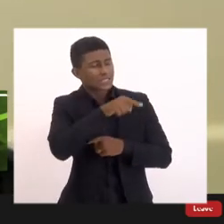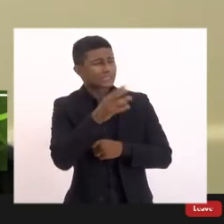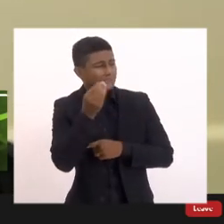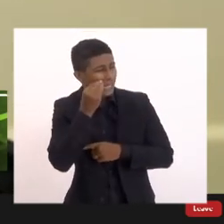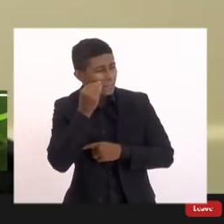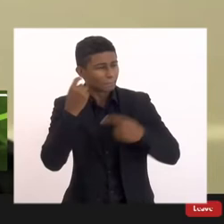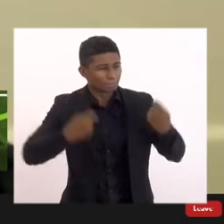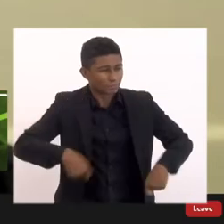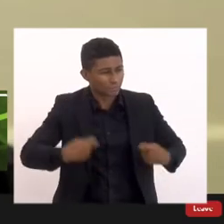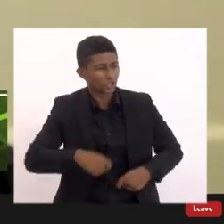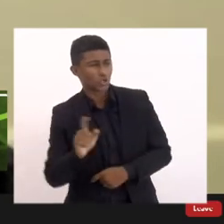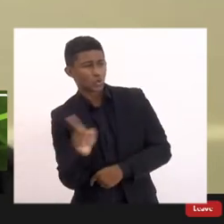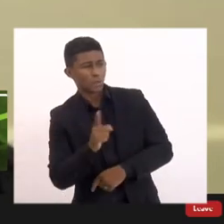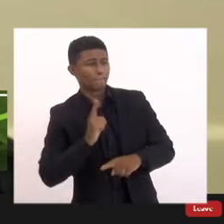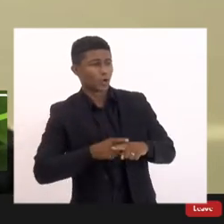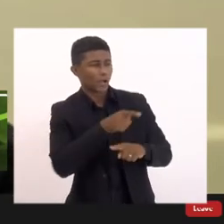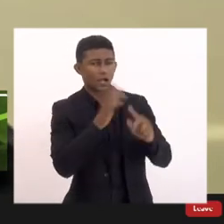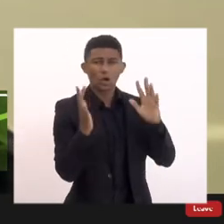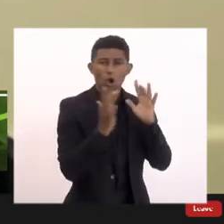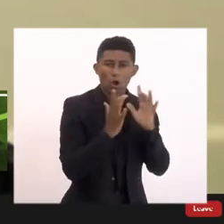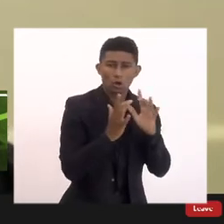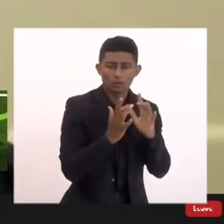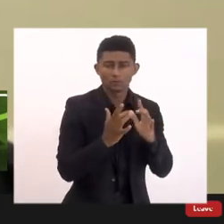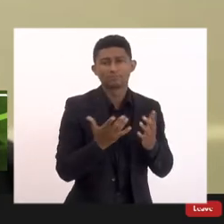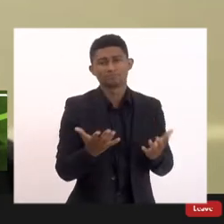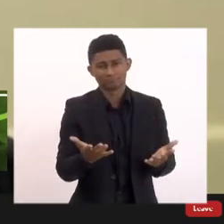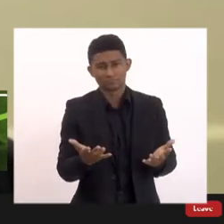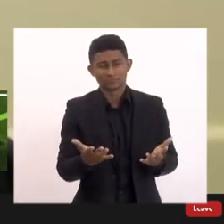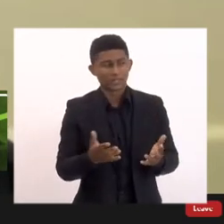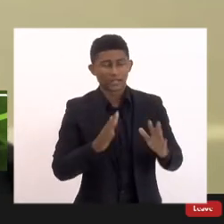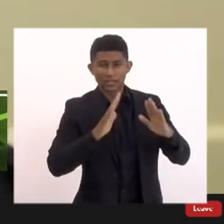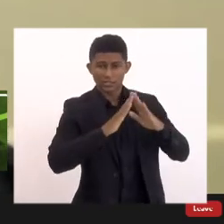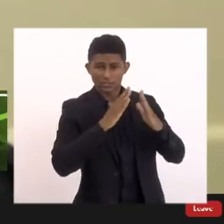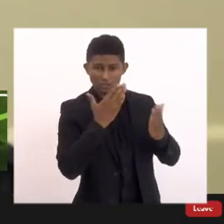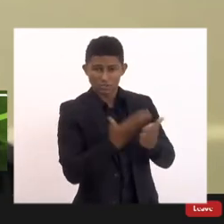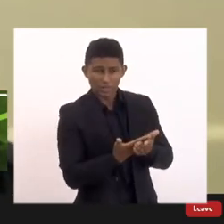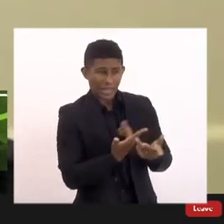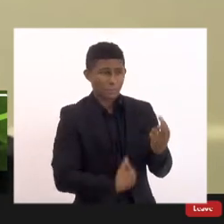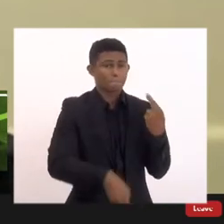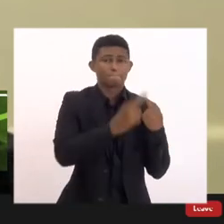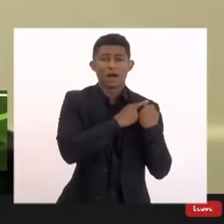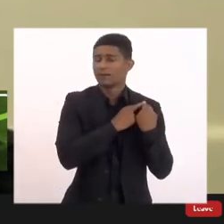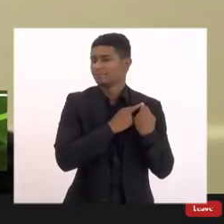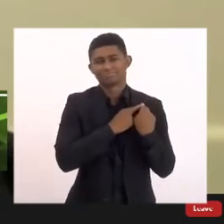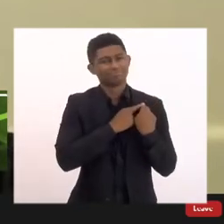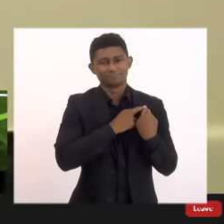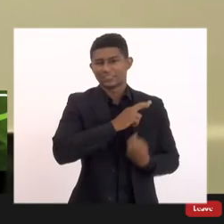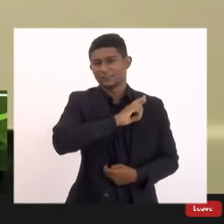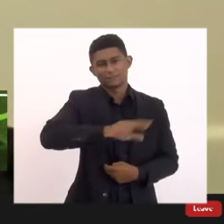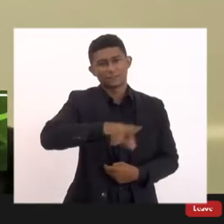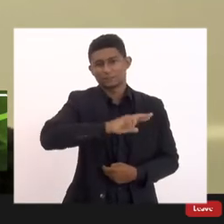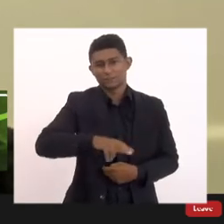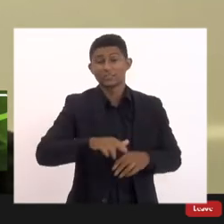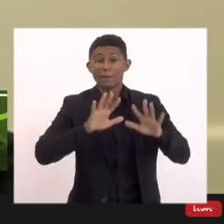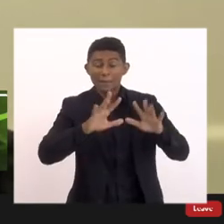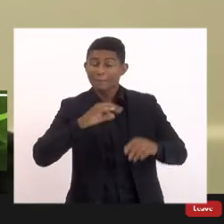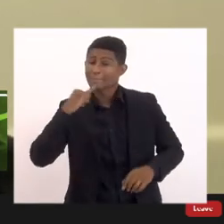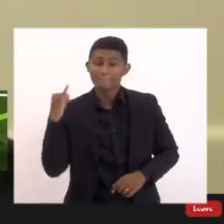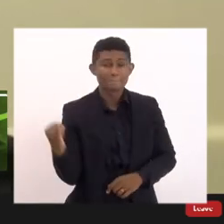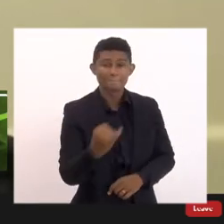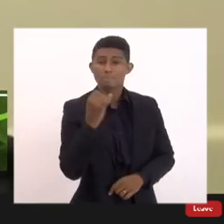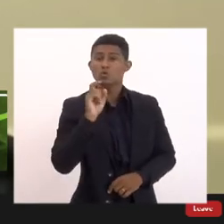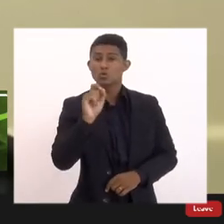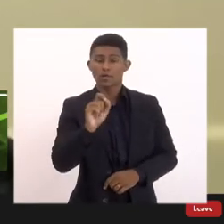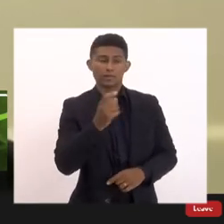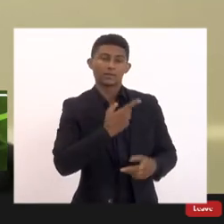um teste, porque ele foi um contato. Isso não é um papel da escola, não é a responsabilidade da escola. Mas é fundamental que a escola faça